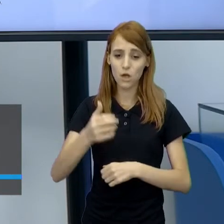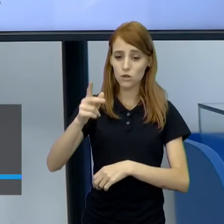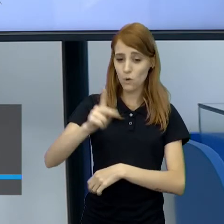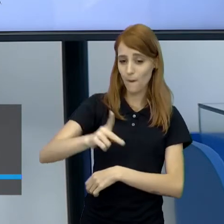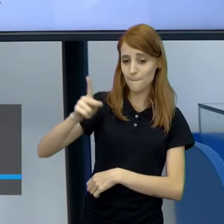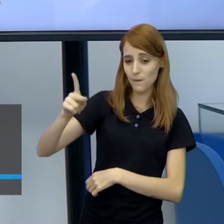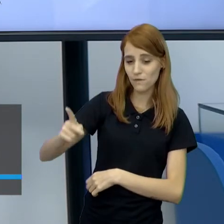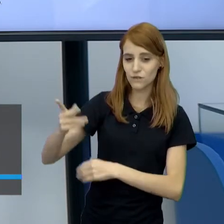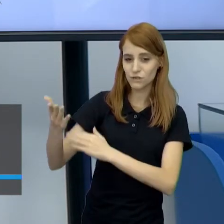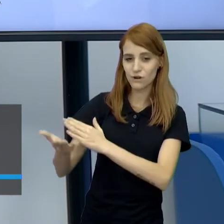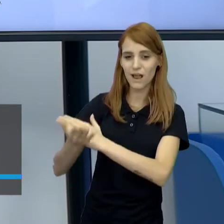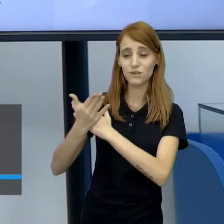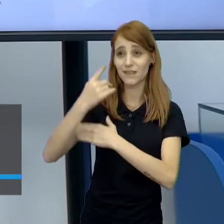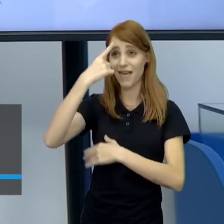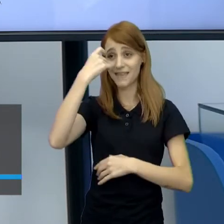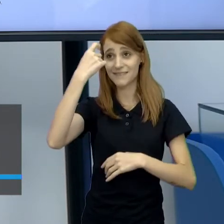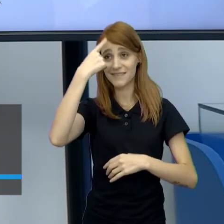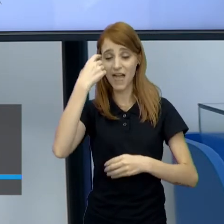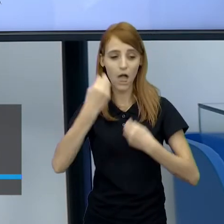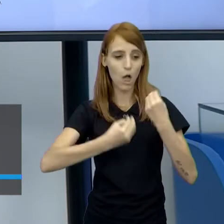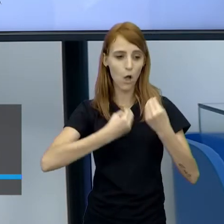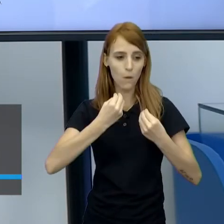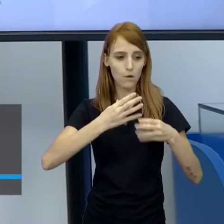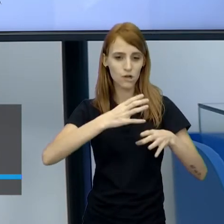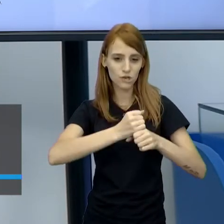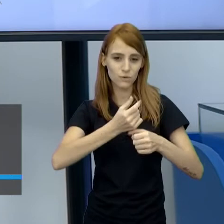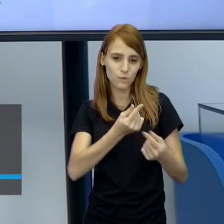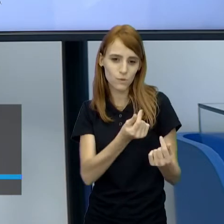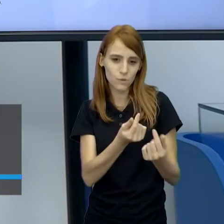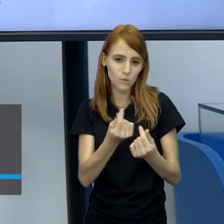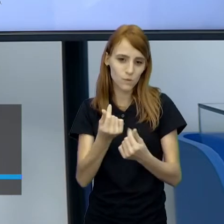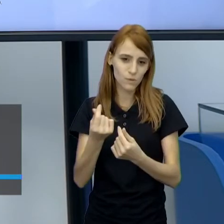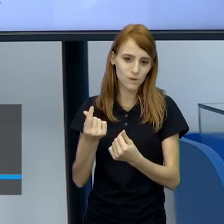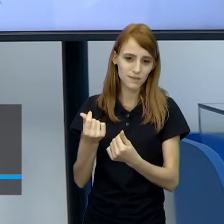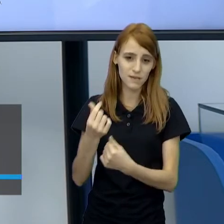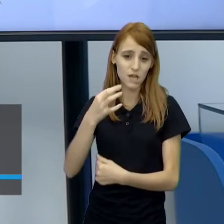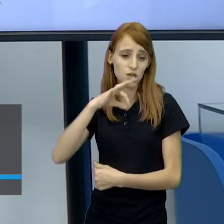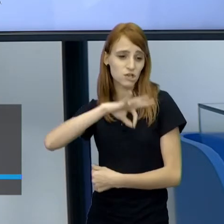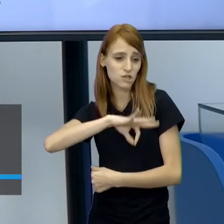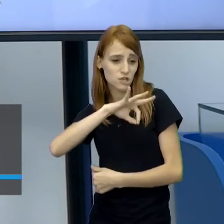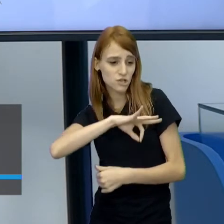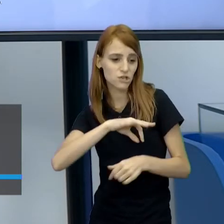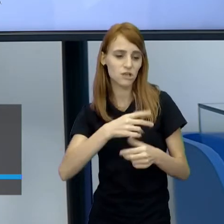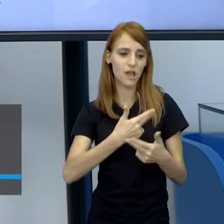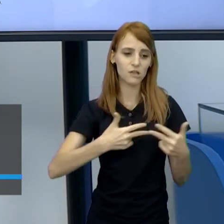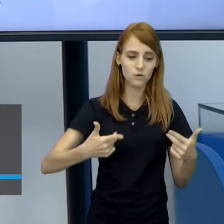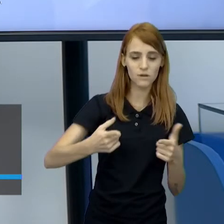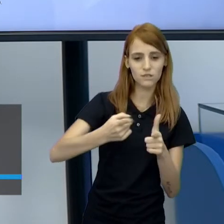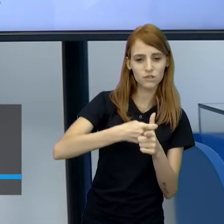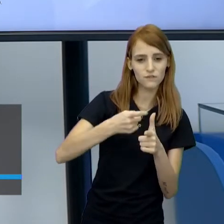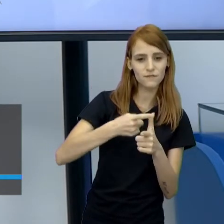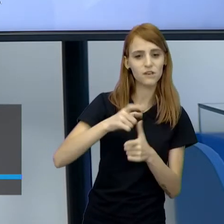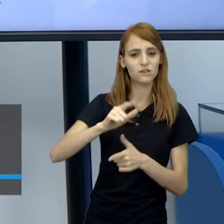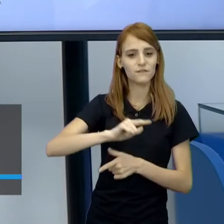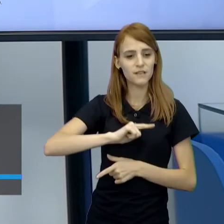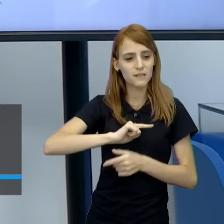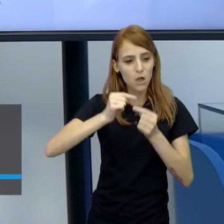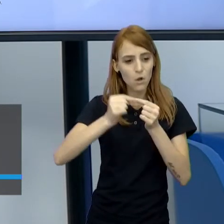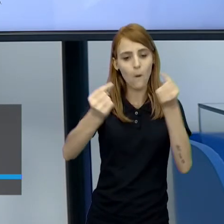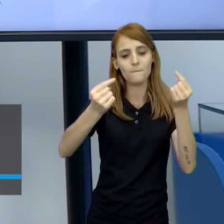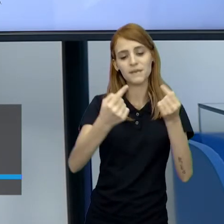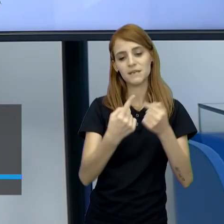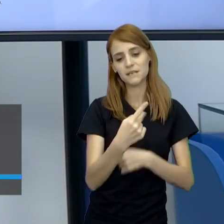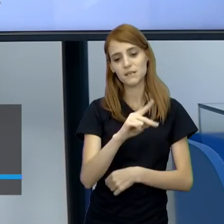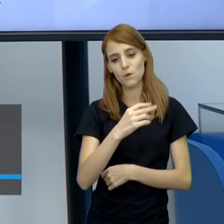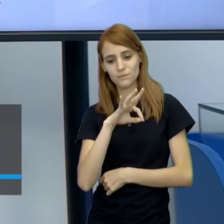a gente tem algumas ideias de quanto ele gasta, para ver se as nossas contas e as nossas despesas aí estão próximas, mas é